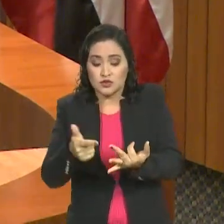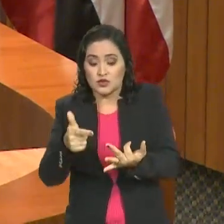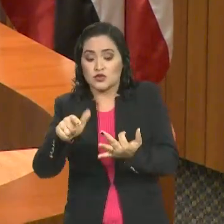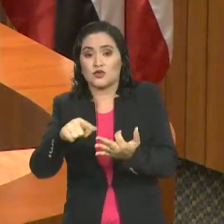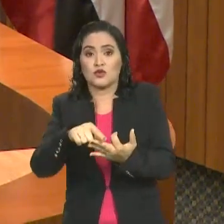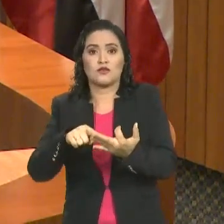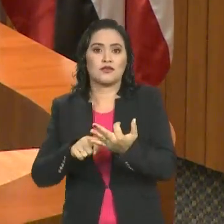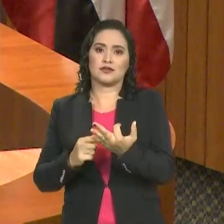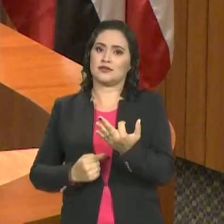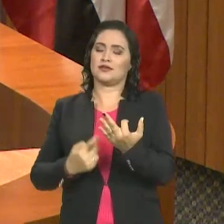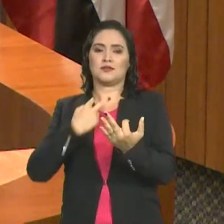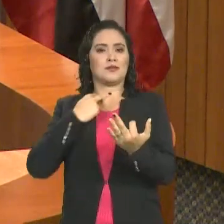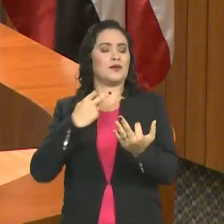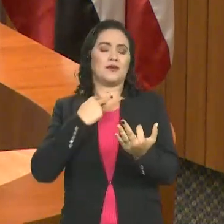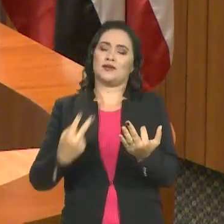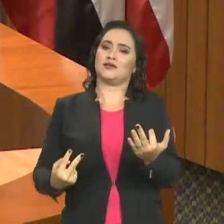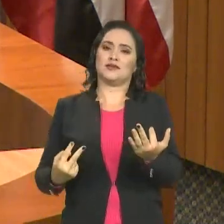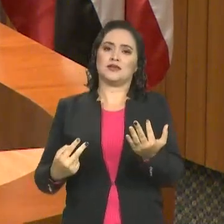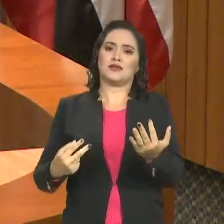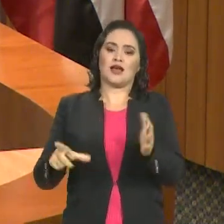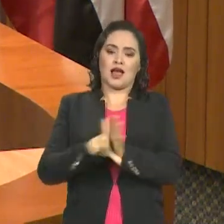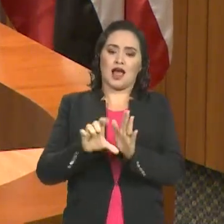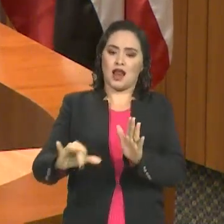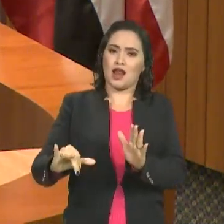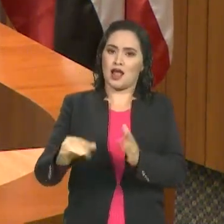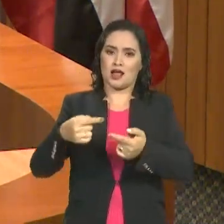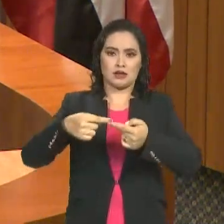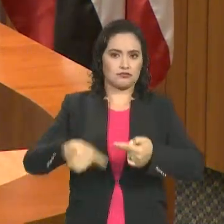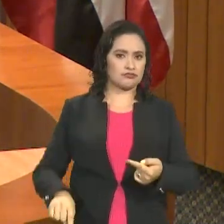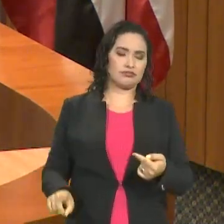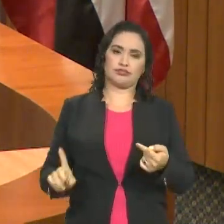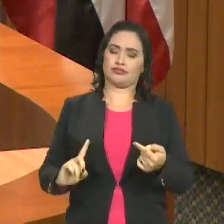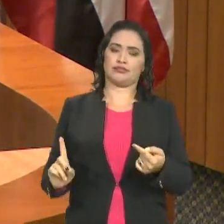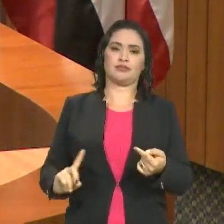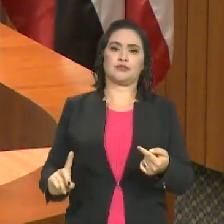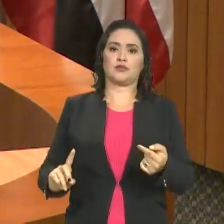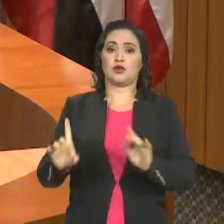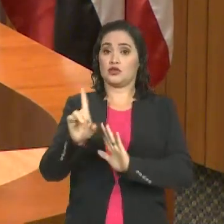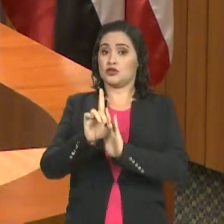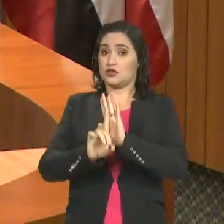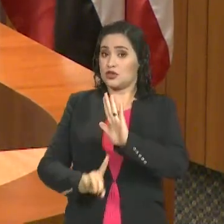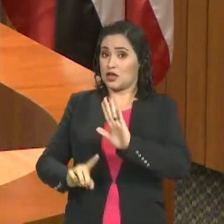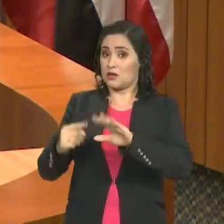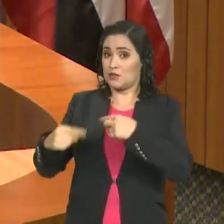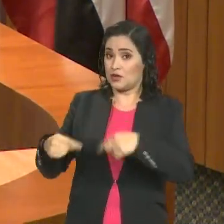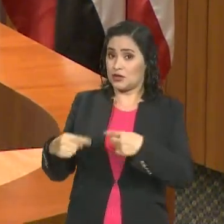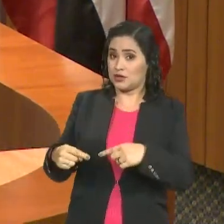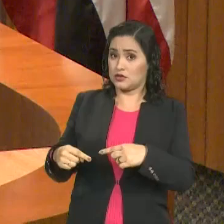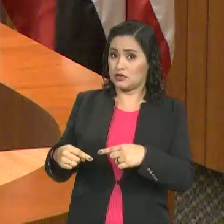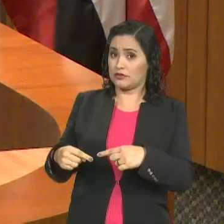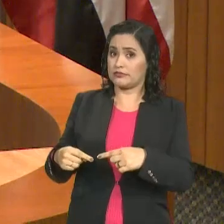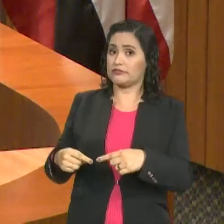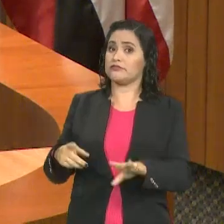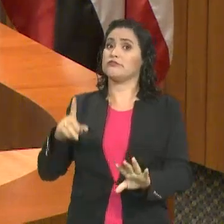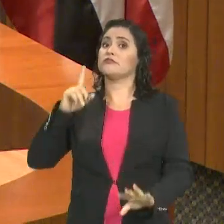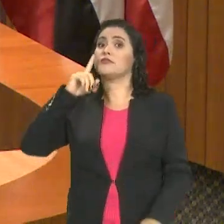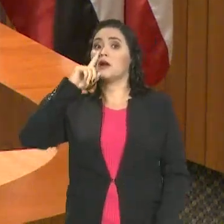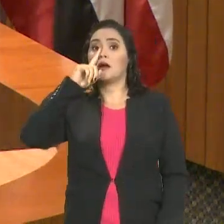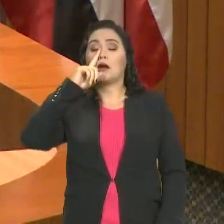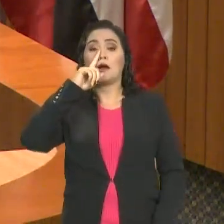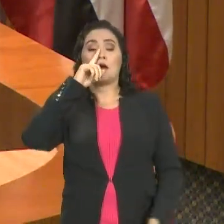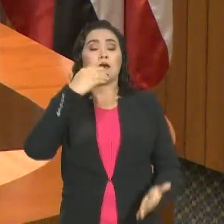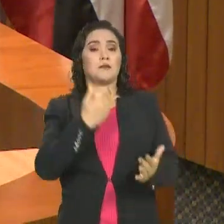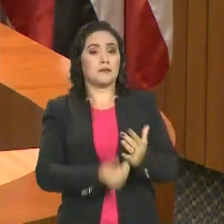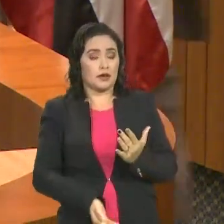dolo? Os direitos políticos dele estão altamente ameaçados. Por quê? Porque tem dolo, porque